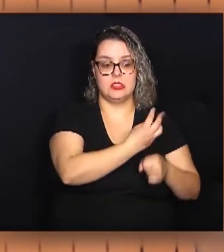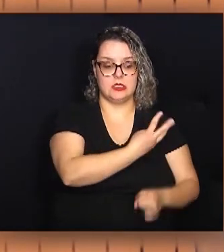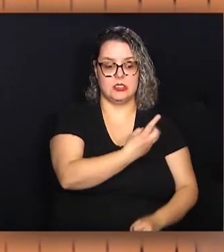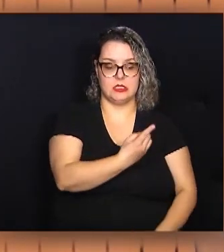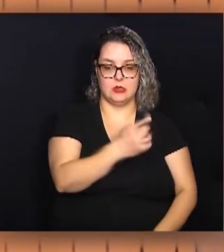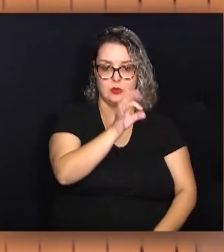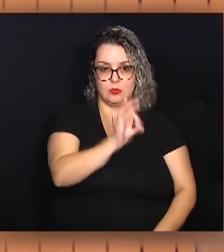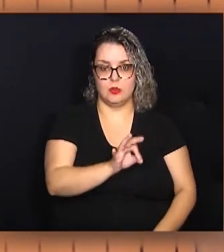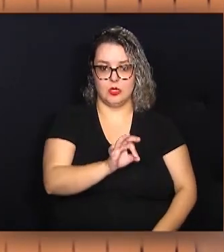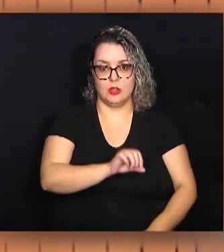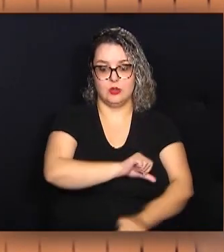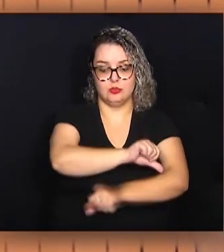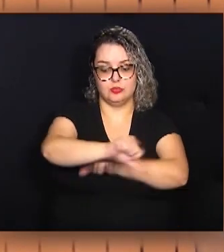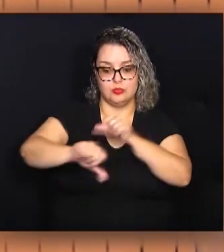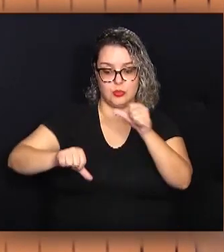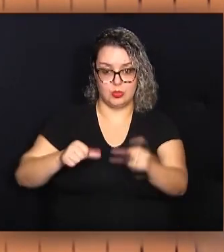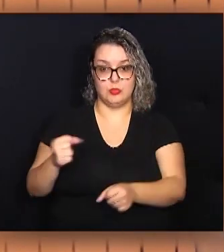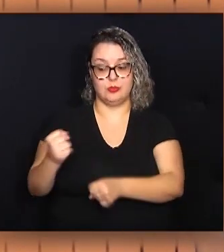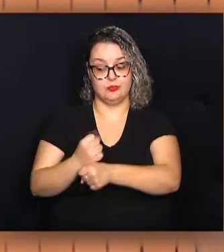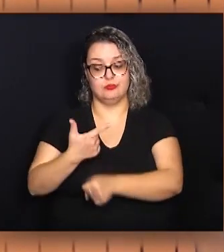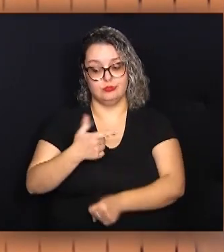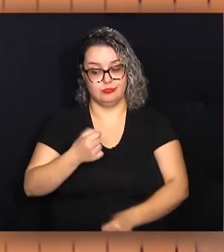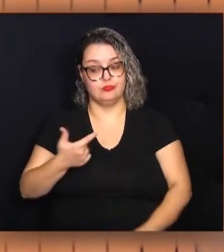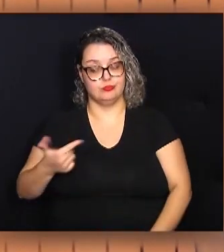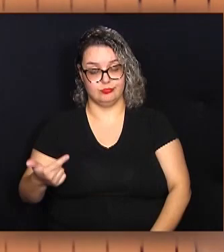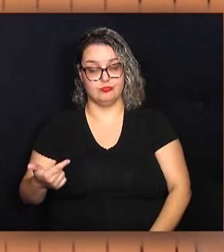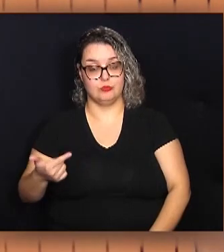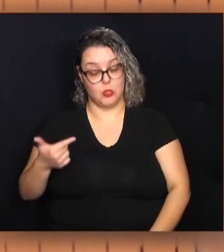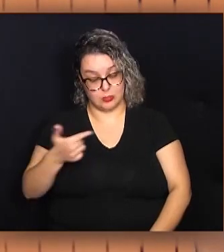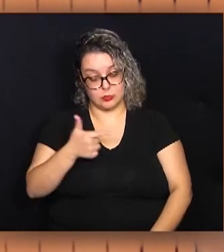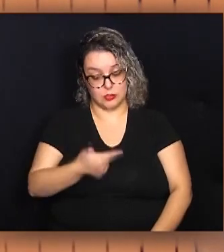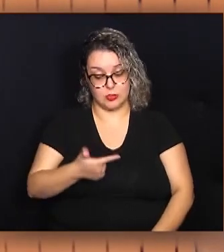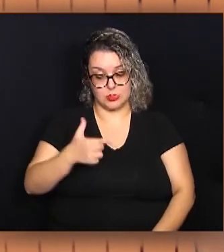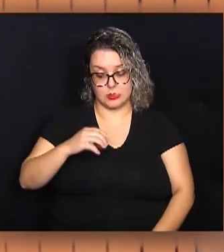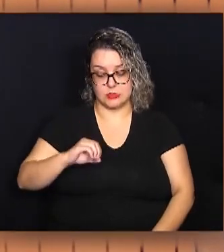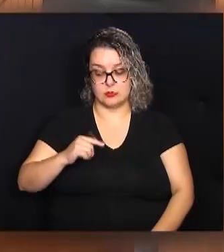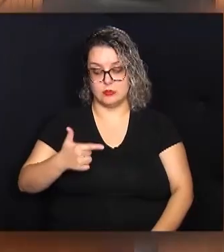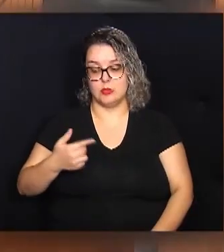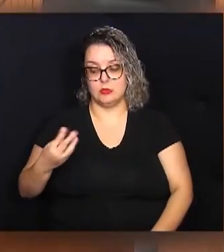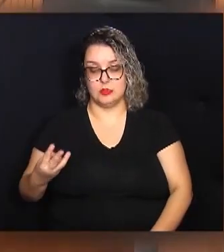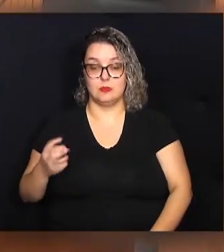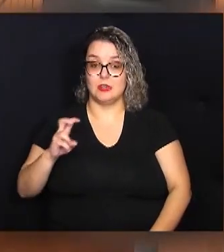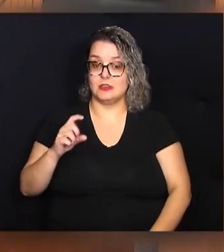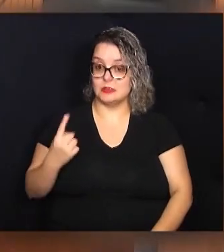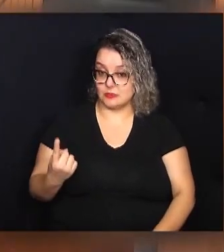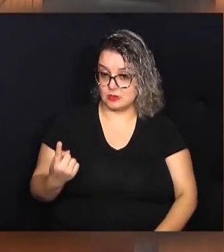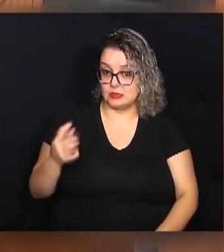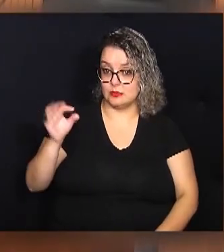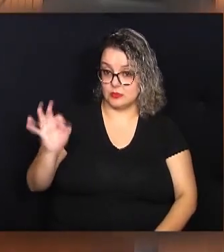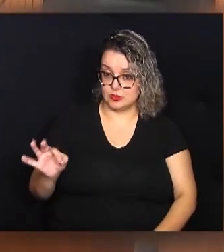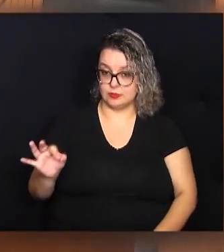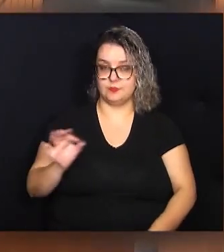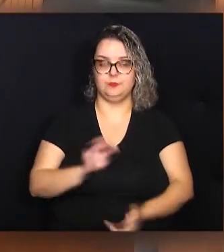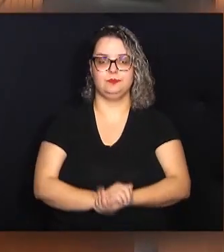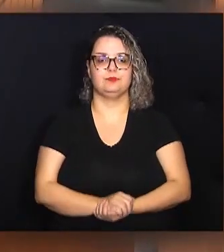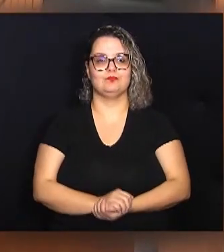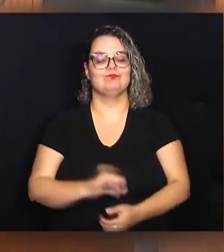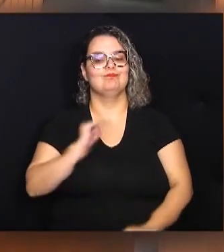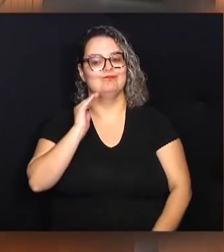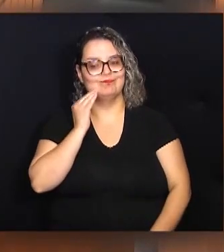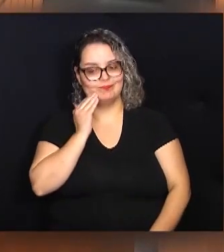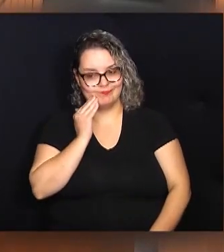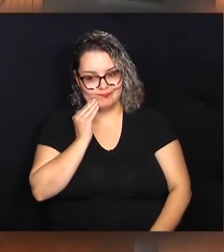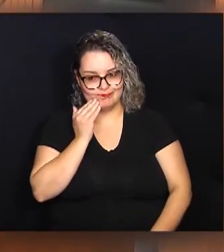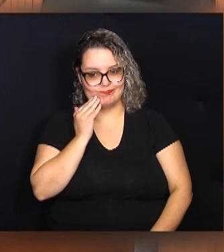e saltou para esse ano de 2023 para 51%. A defasagem funcional ela